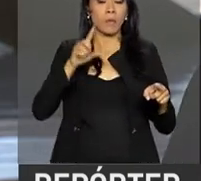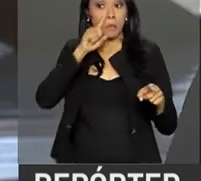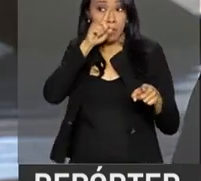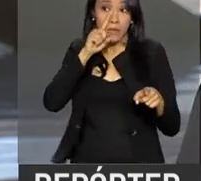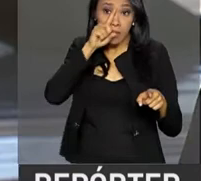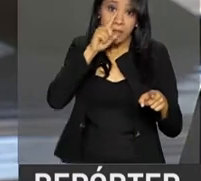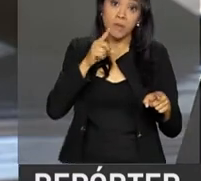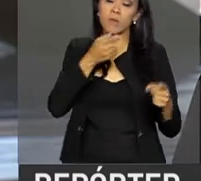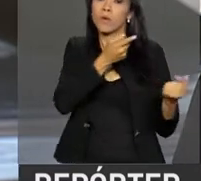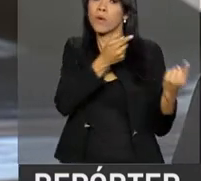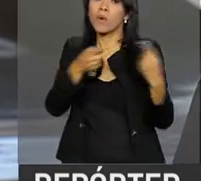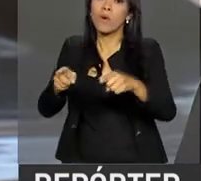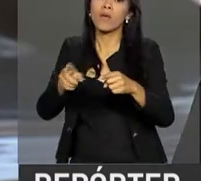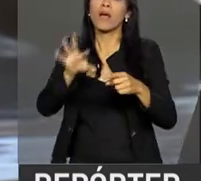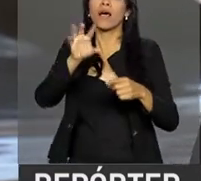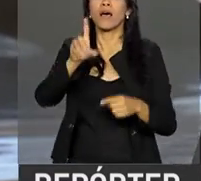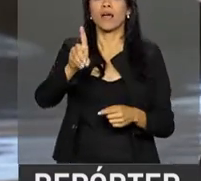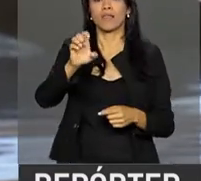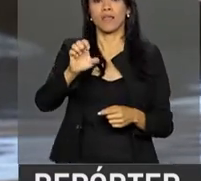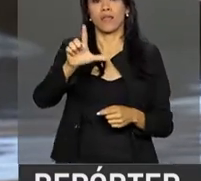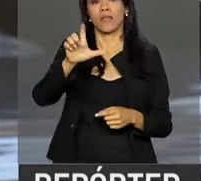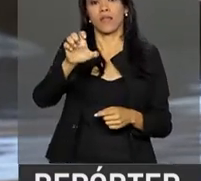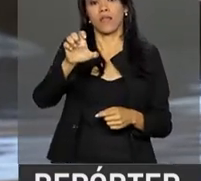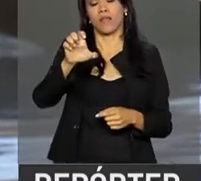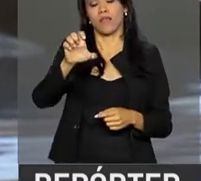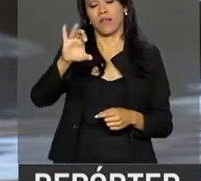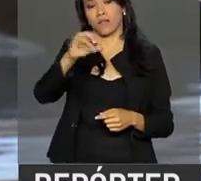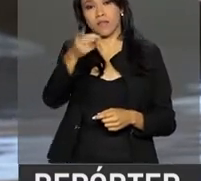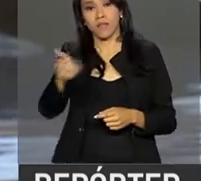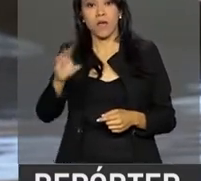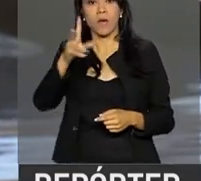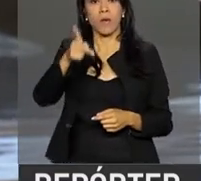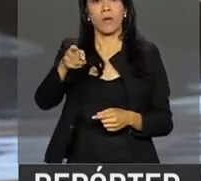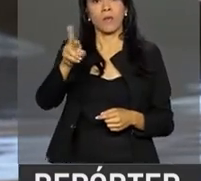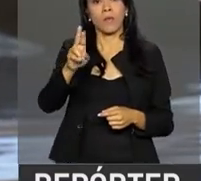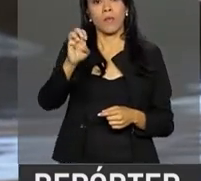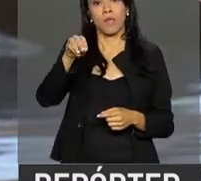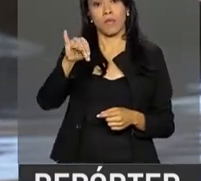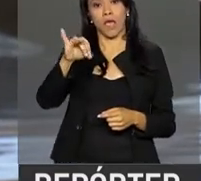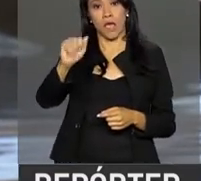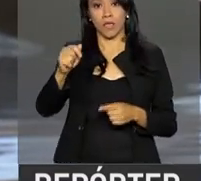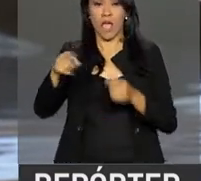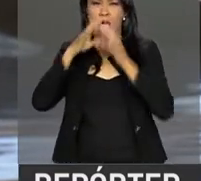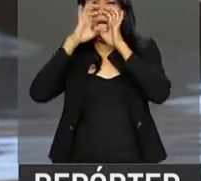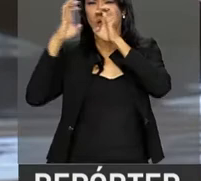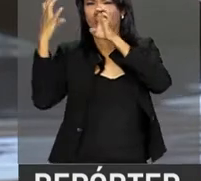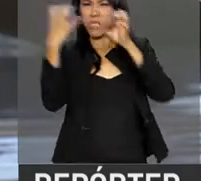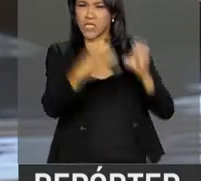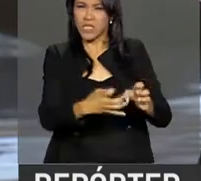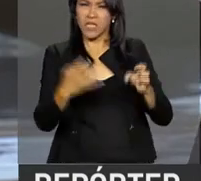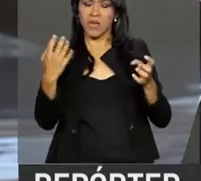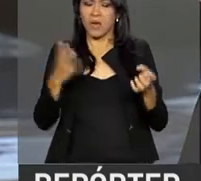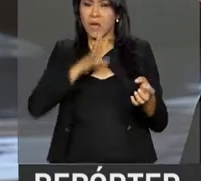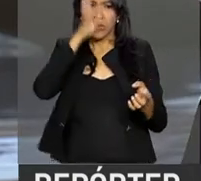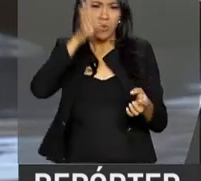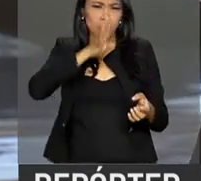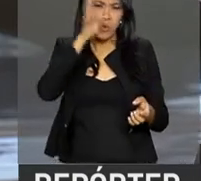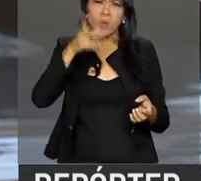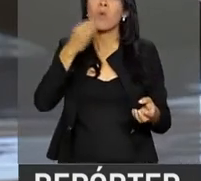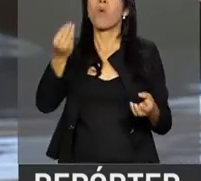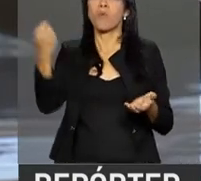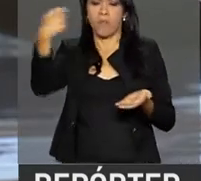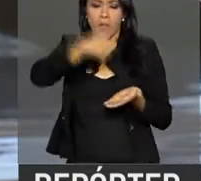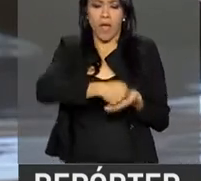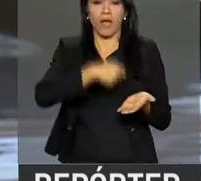premiada segundo o texto a denúncia é recheada de absurdos fala em pagamentos ao presidente em contas no exterior sem